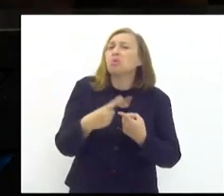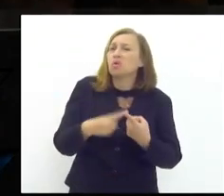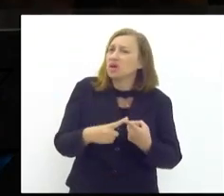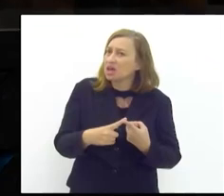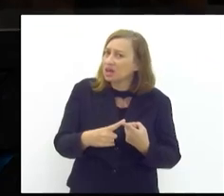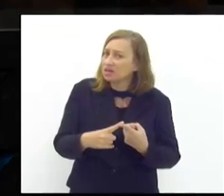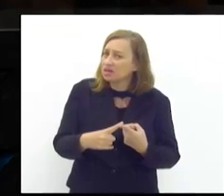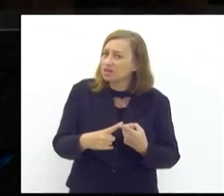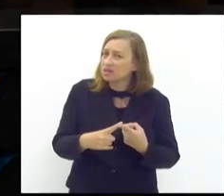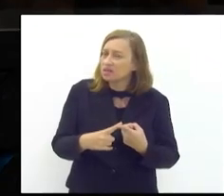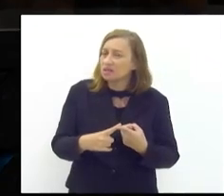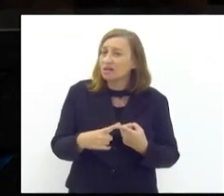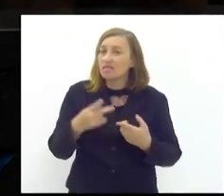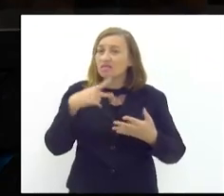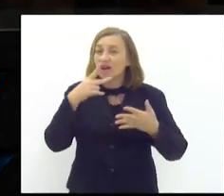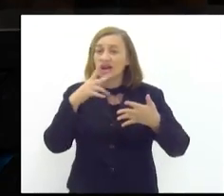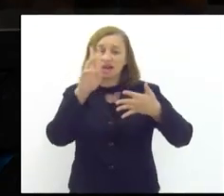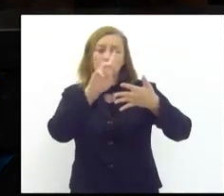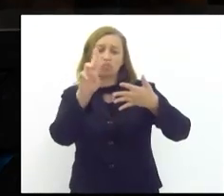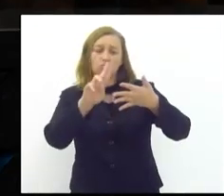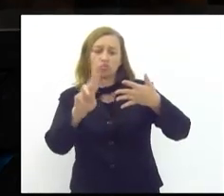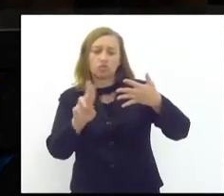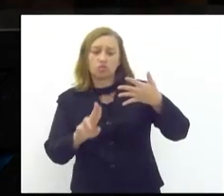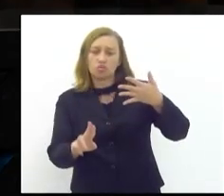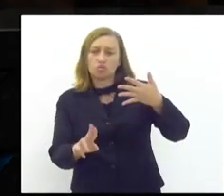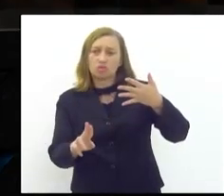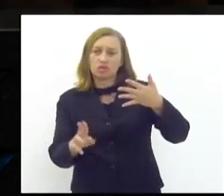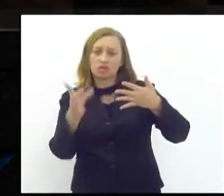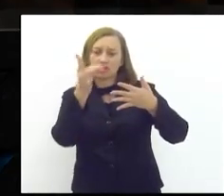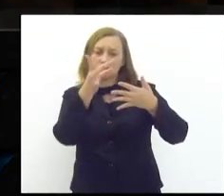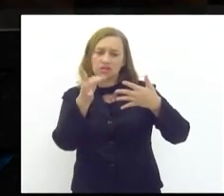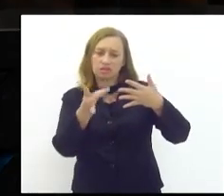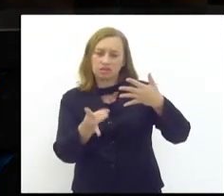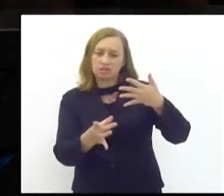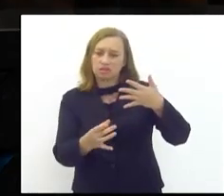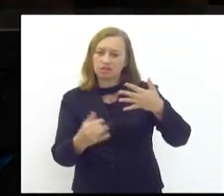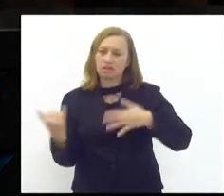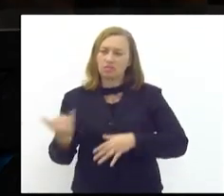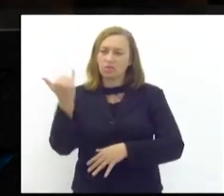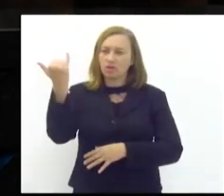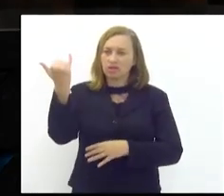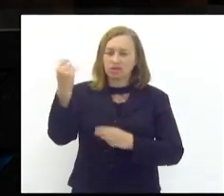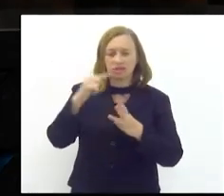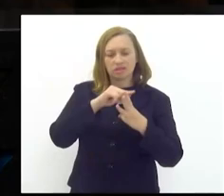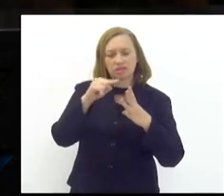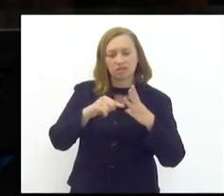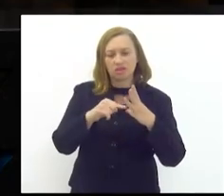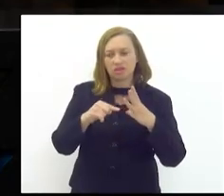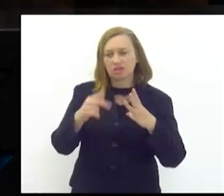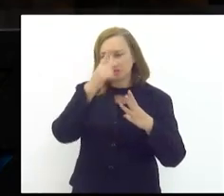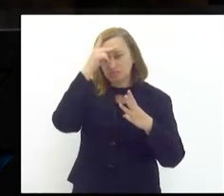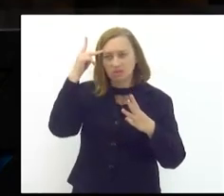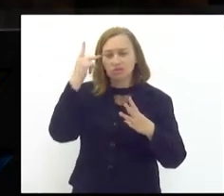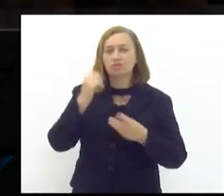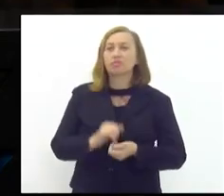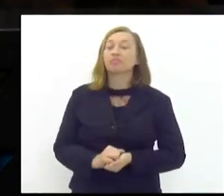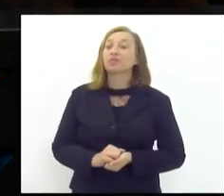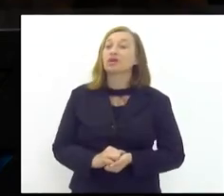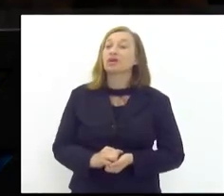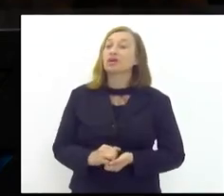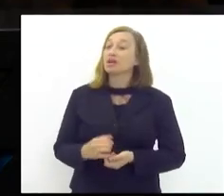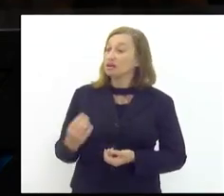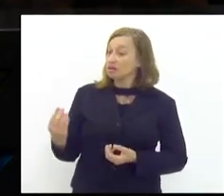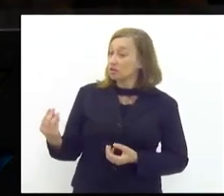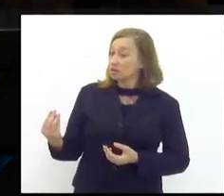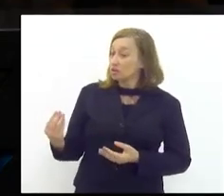desdestaque Aos três excelentes juristas porque ambos e deputada Marta Rocha